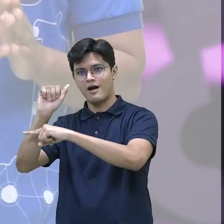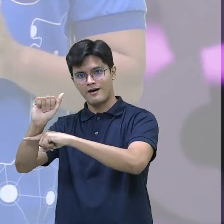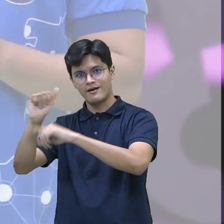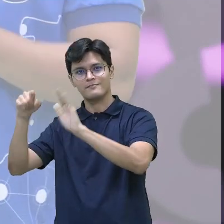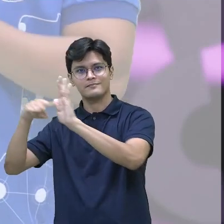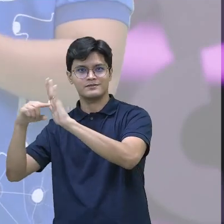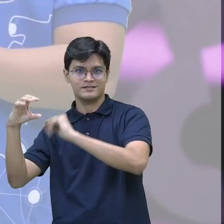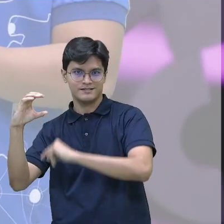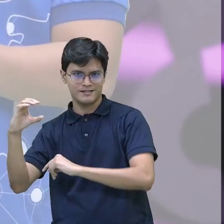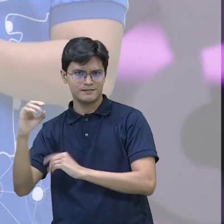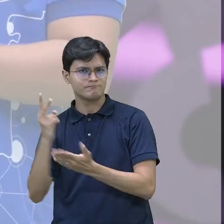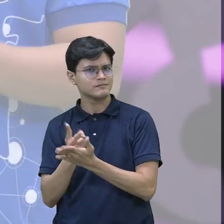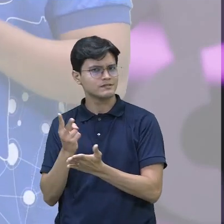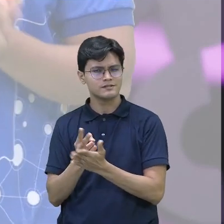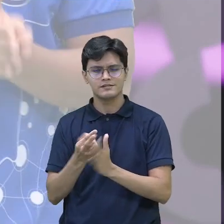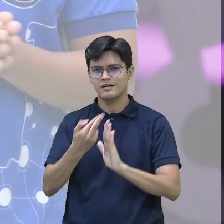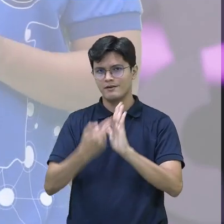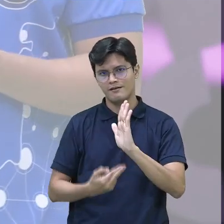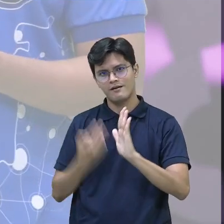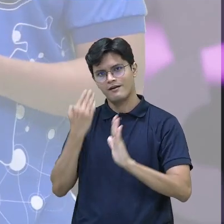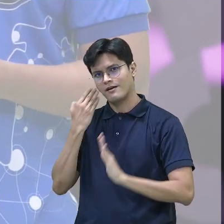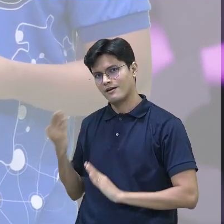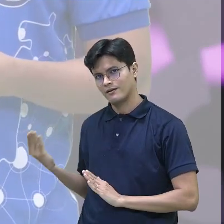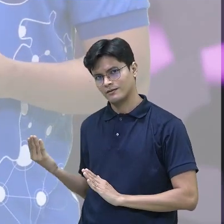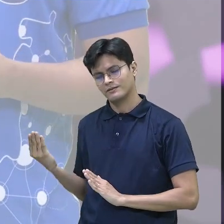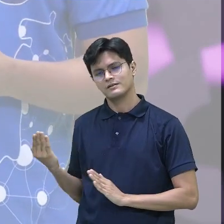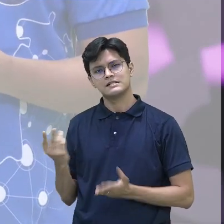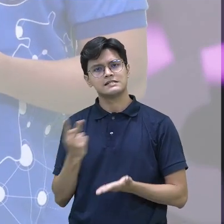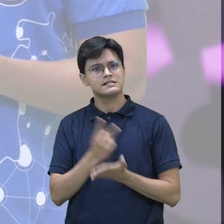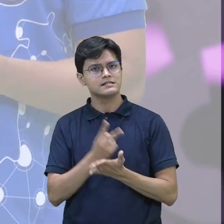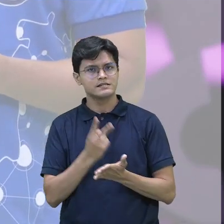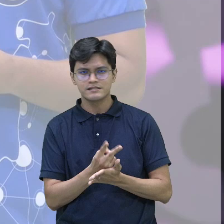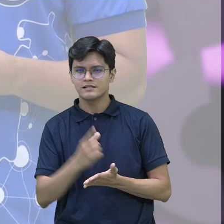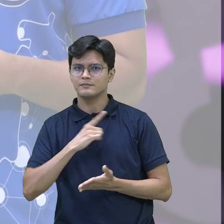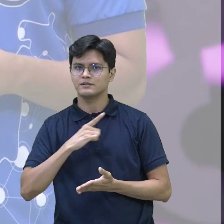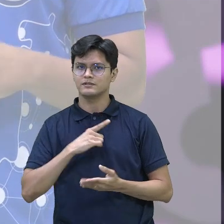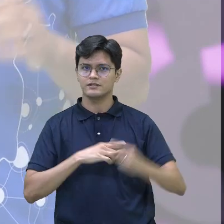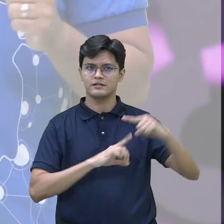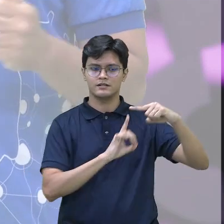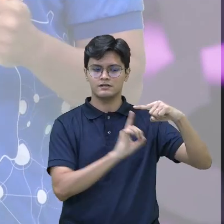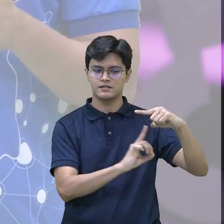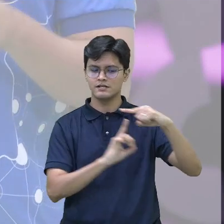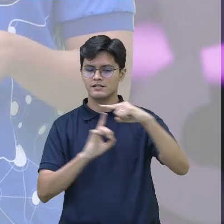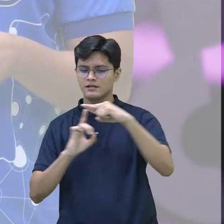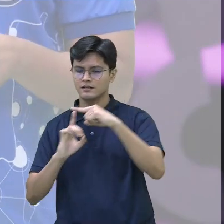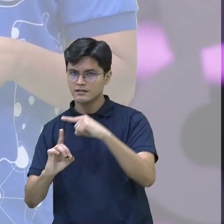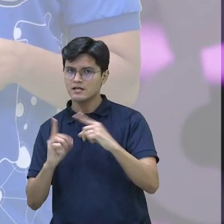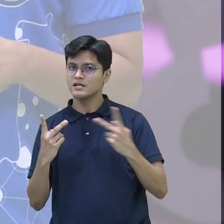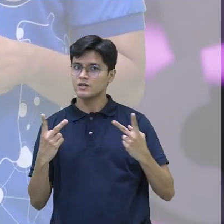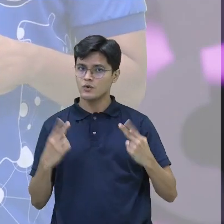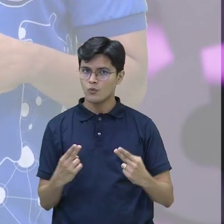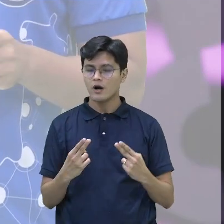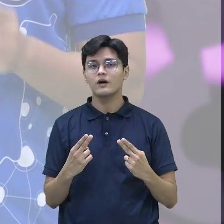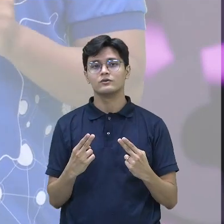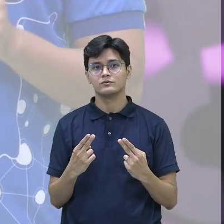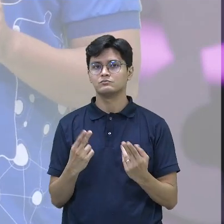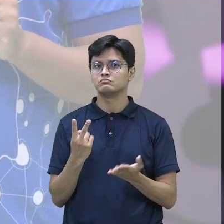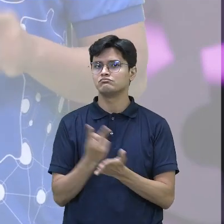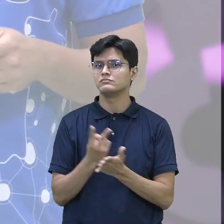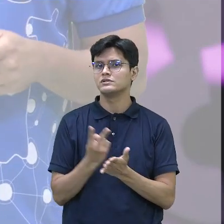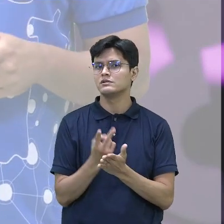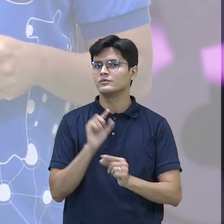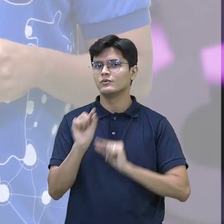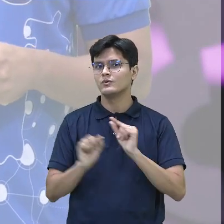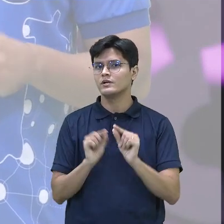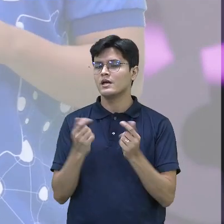que eu tenho que fazer soma ou subtração de frações, a primeira coisa que eu devo fazer é